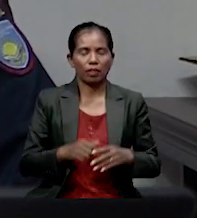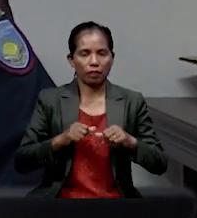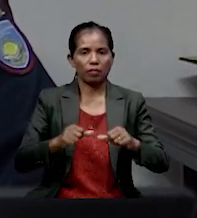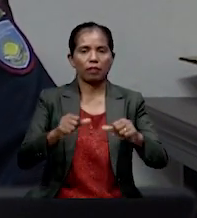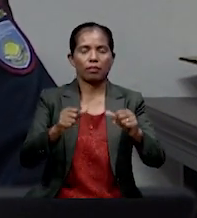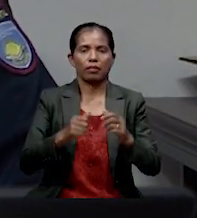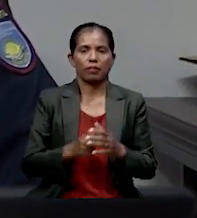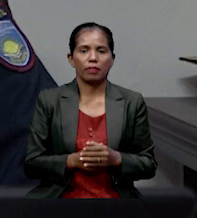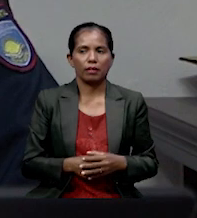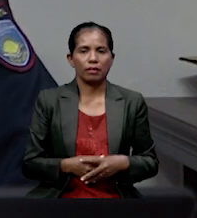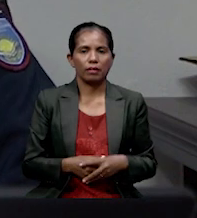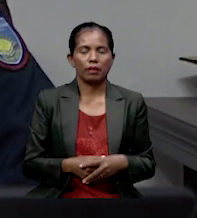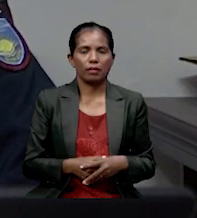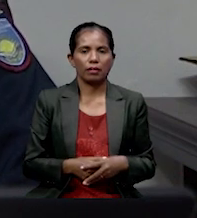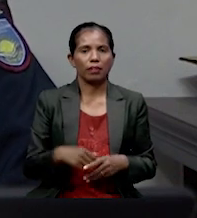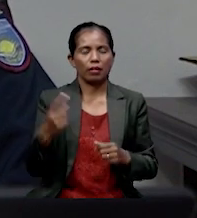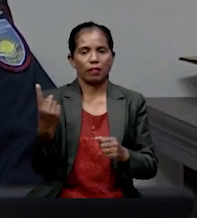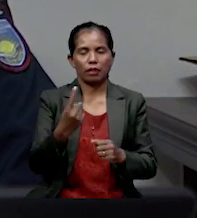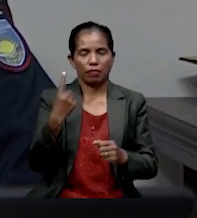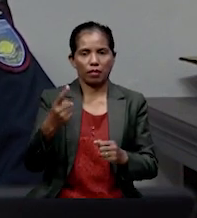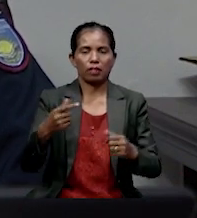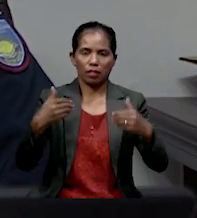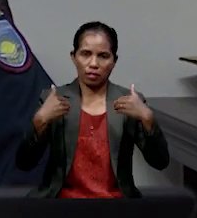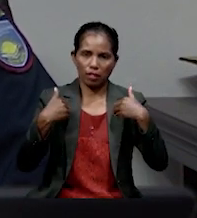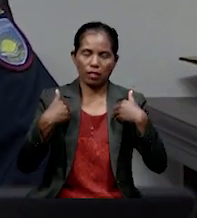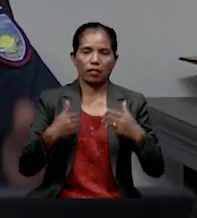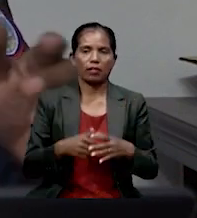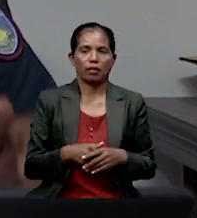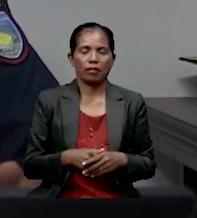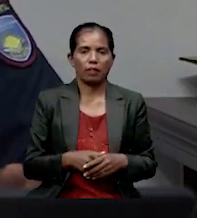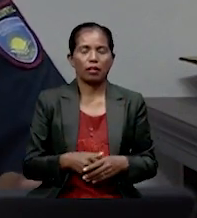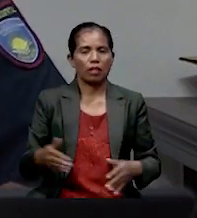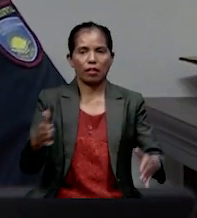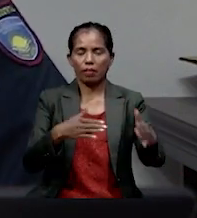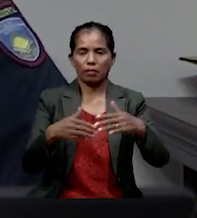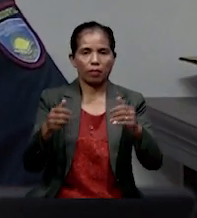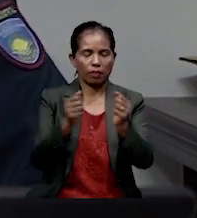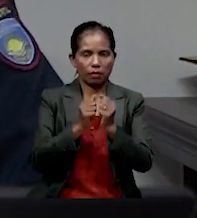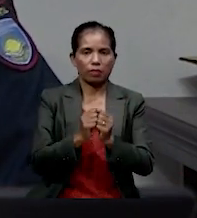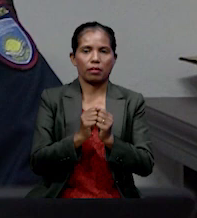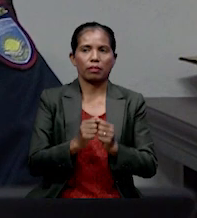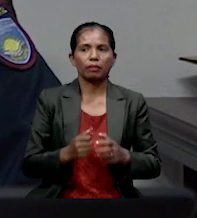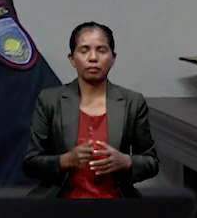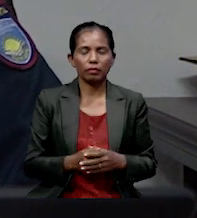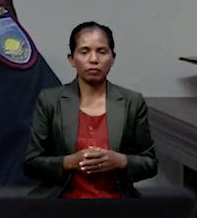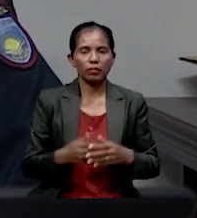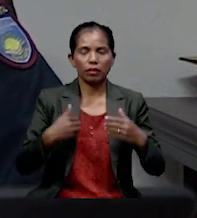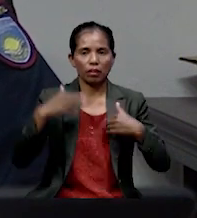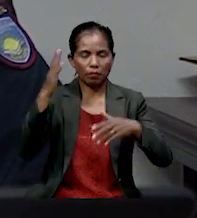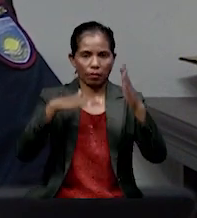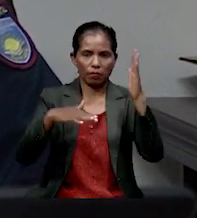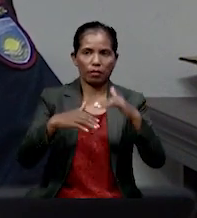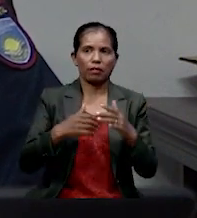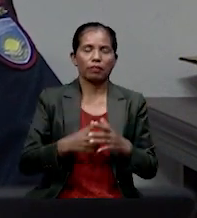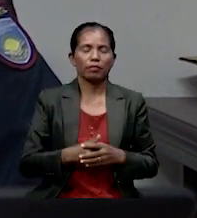Cotucuninha, neve, sempre moço, a livre malo para fora, a moço problema. Então,